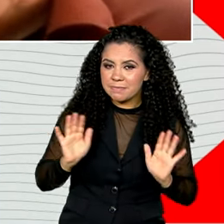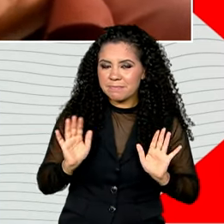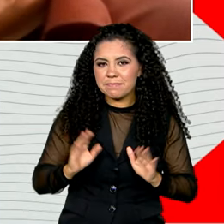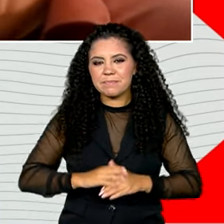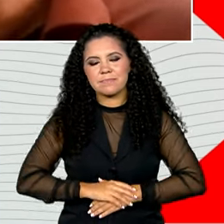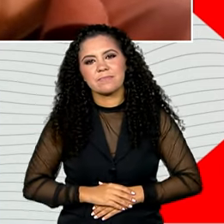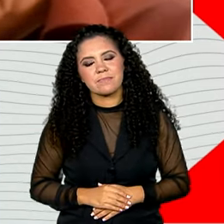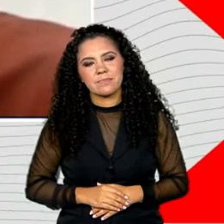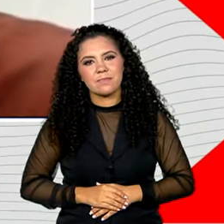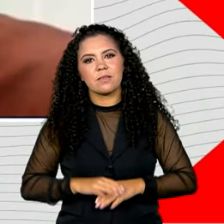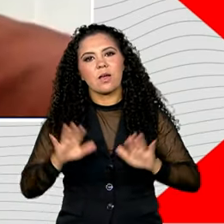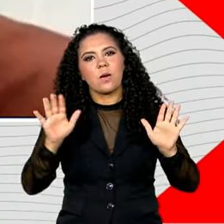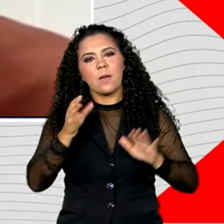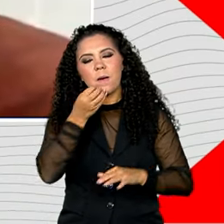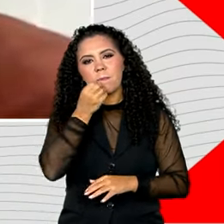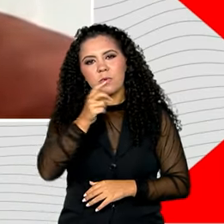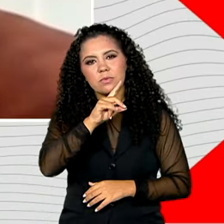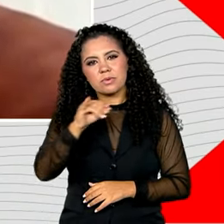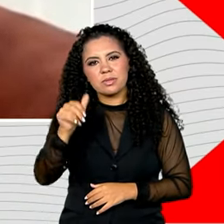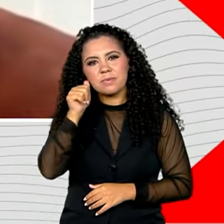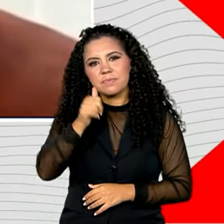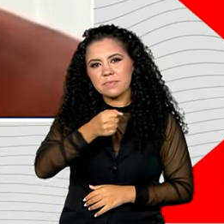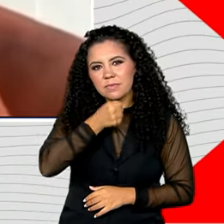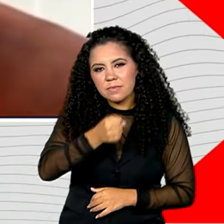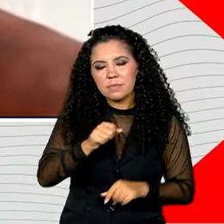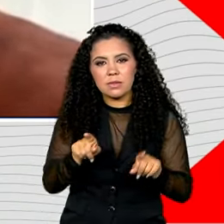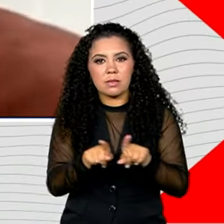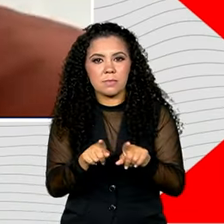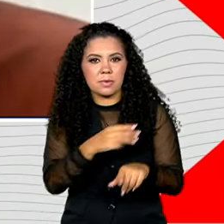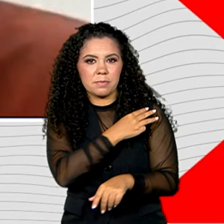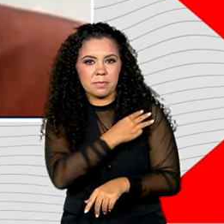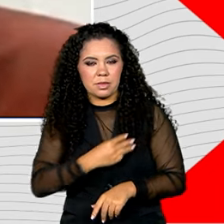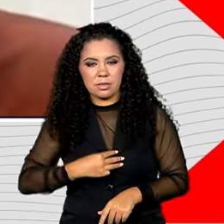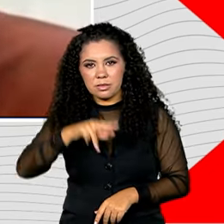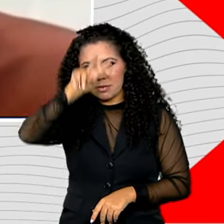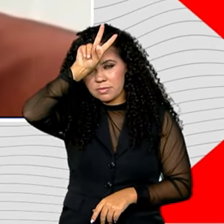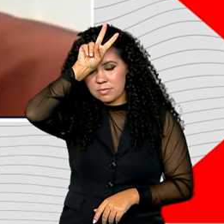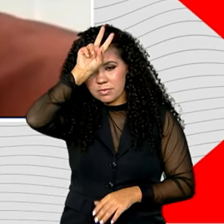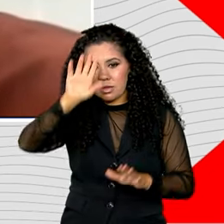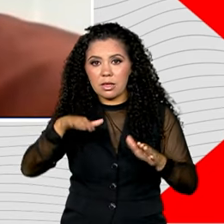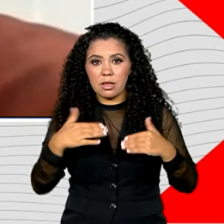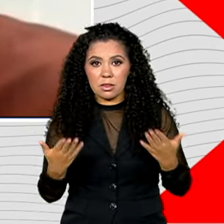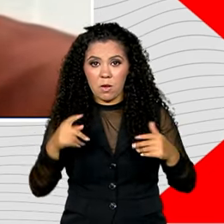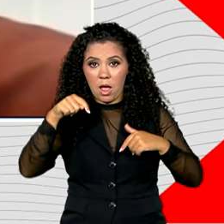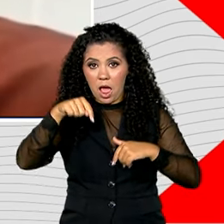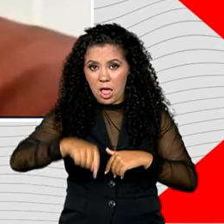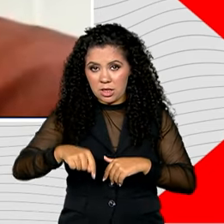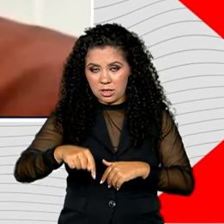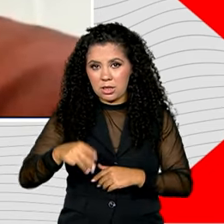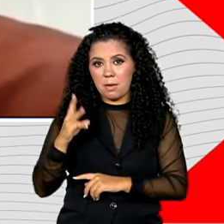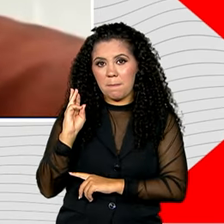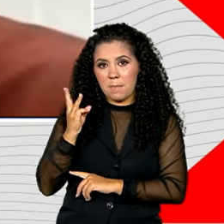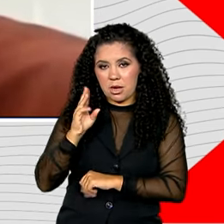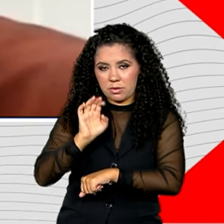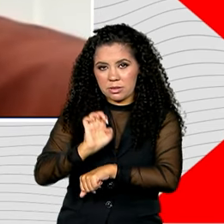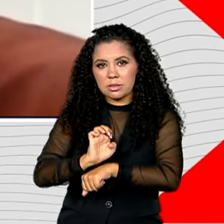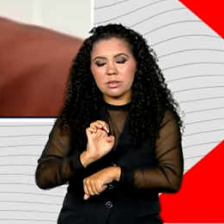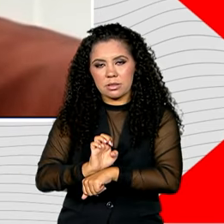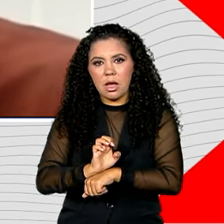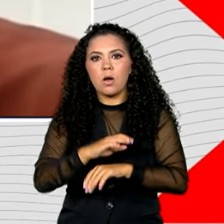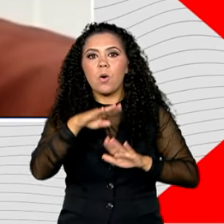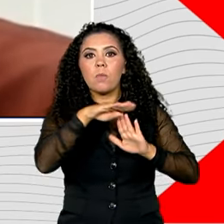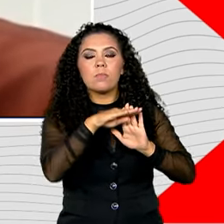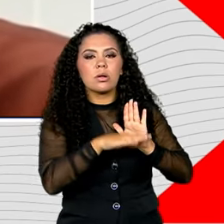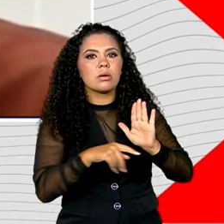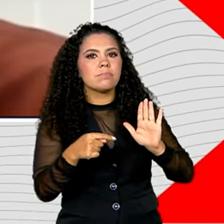Bom dia, Karine. Bom dia, ministro. Isso aqui no Maranhão, o programa realmente tem uma importância social muito